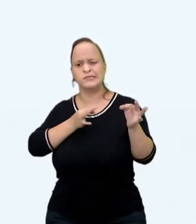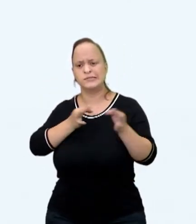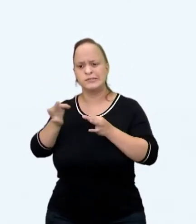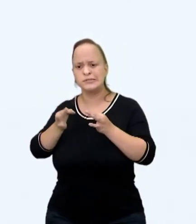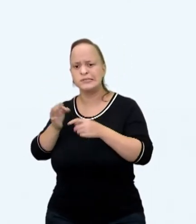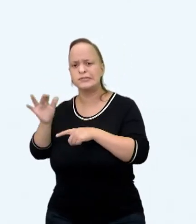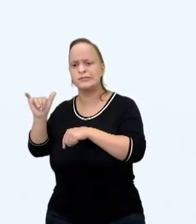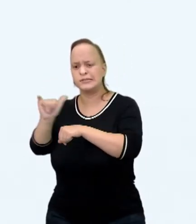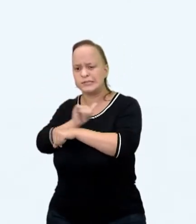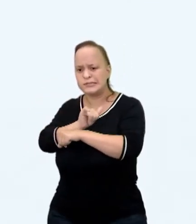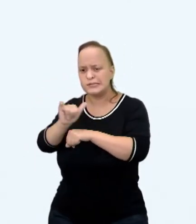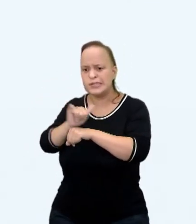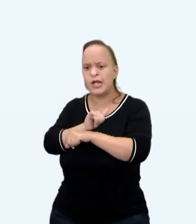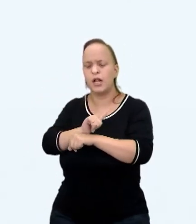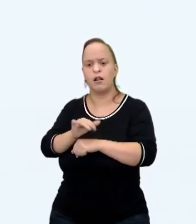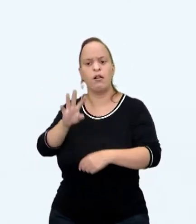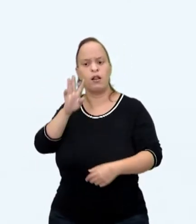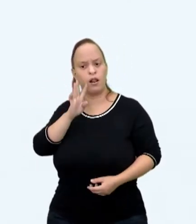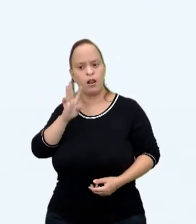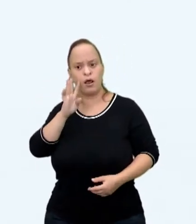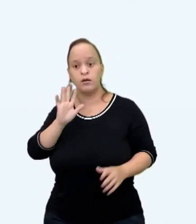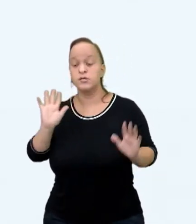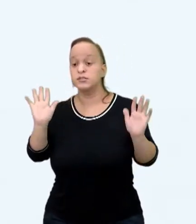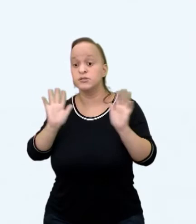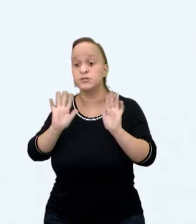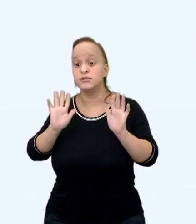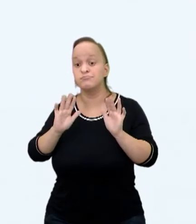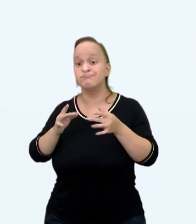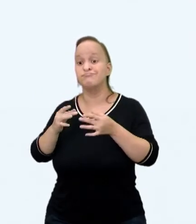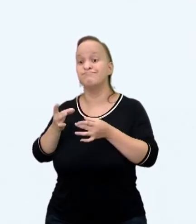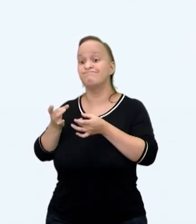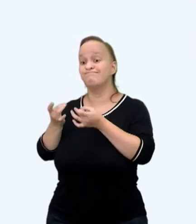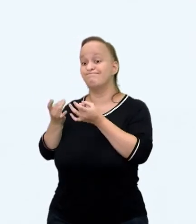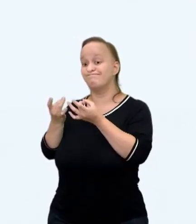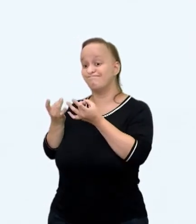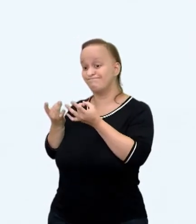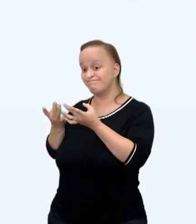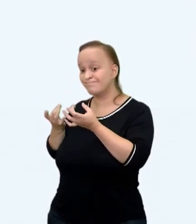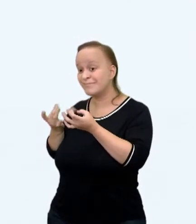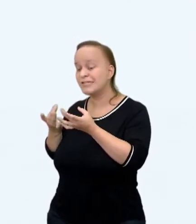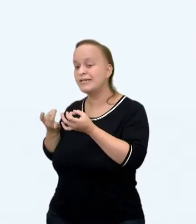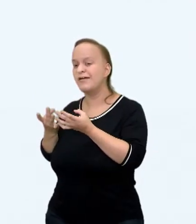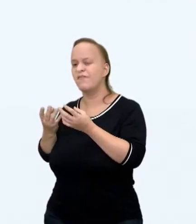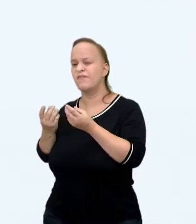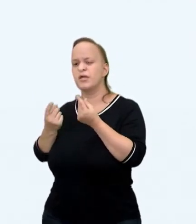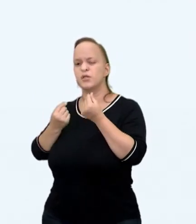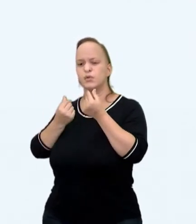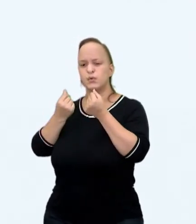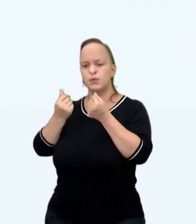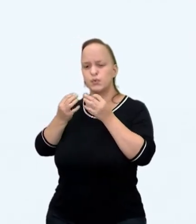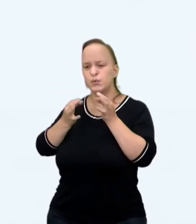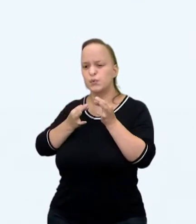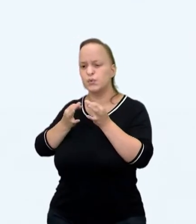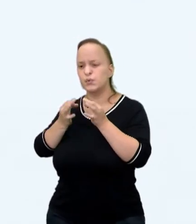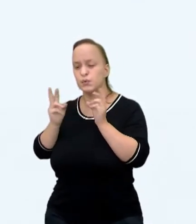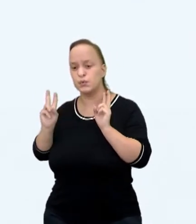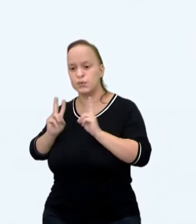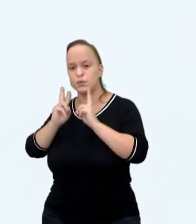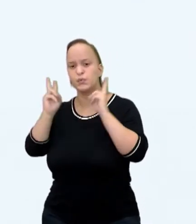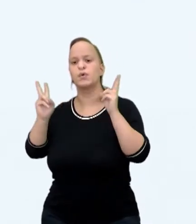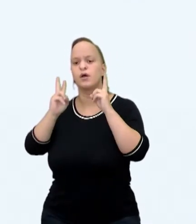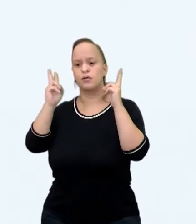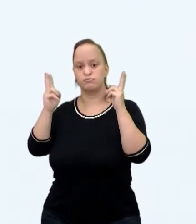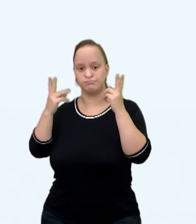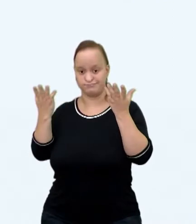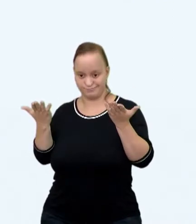ciclo de vida, se a empresa tá bem administrada para criar essa relação de valor, aí sim o marketing é muito bem feito. Guardo aqui